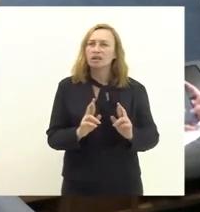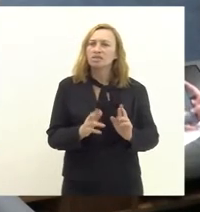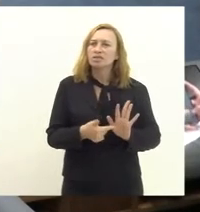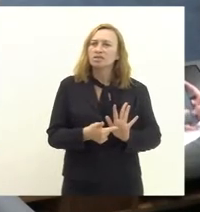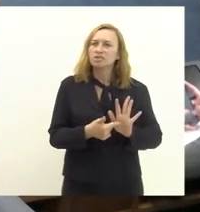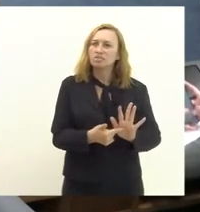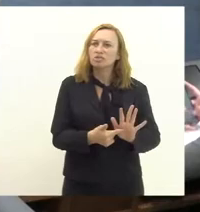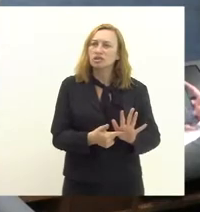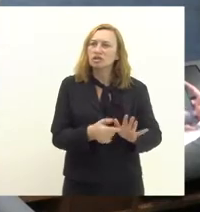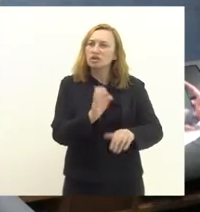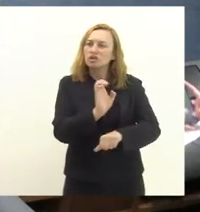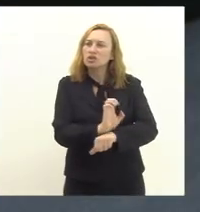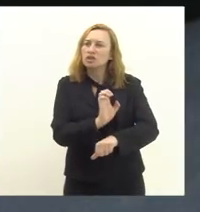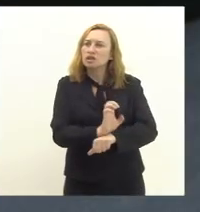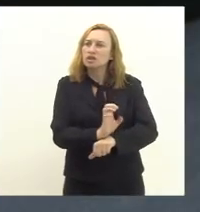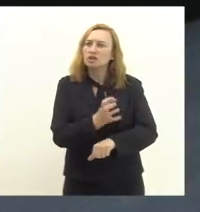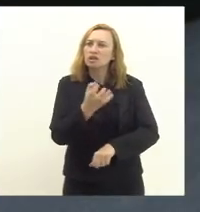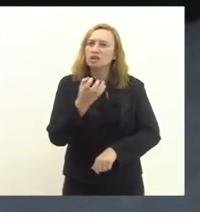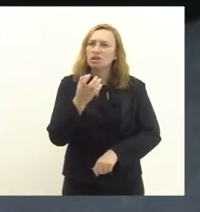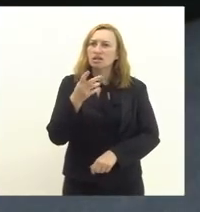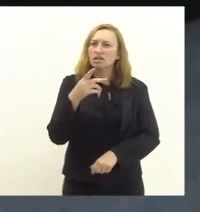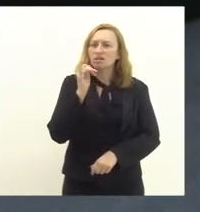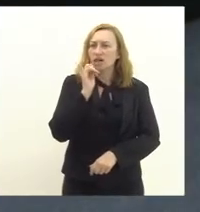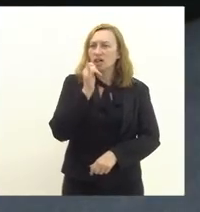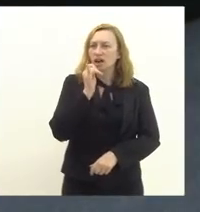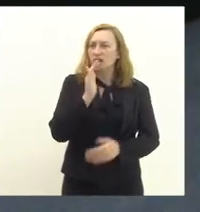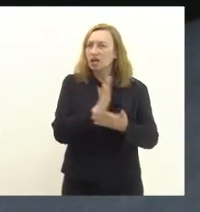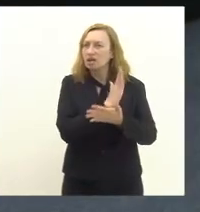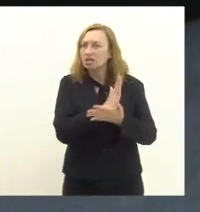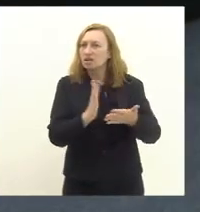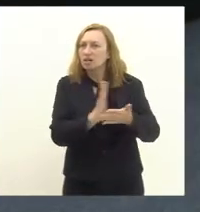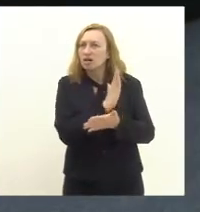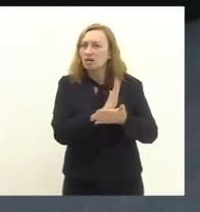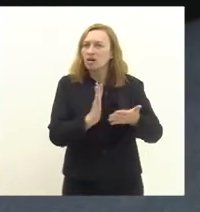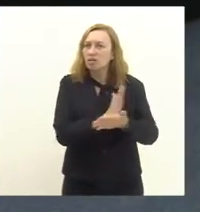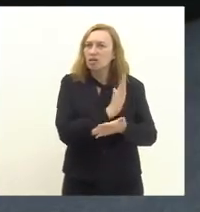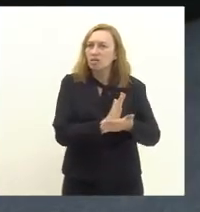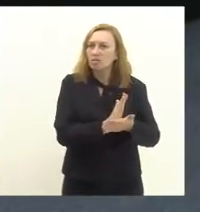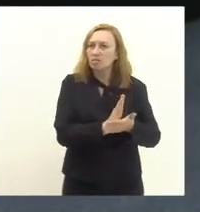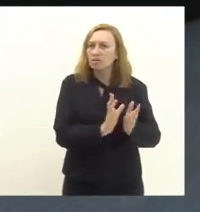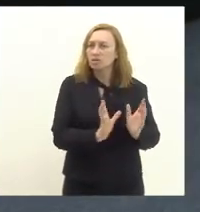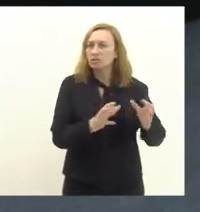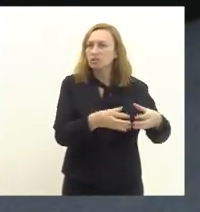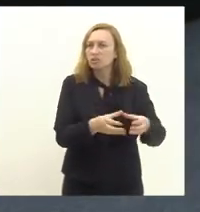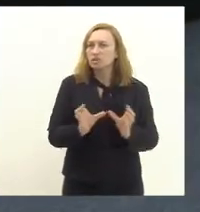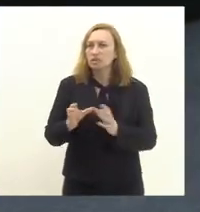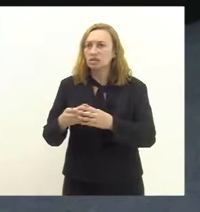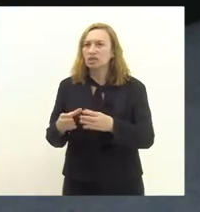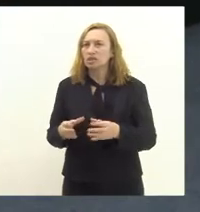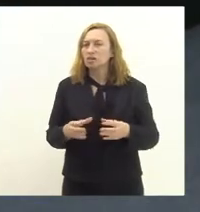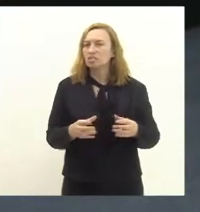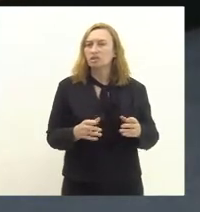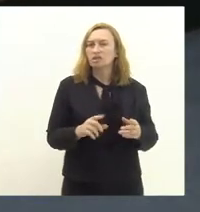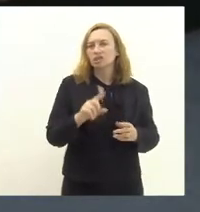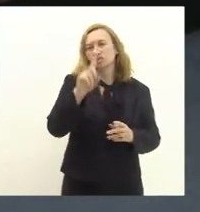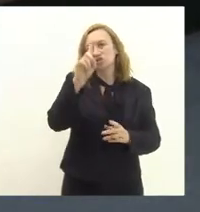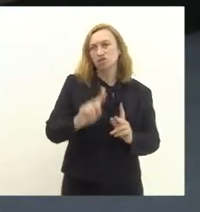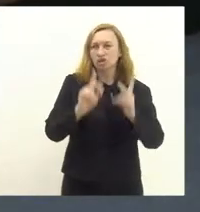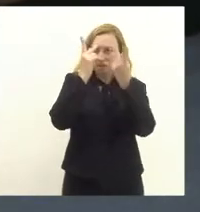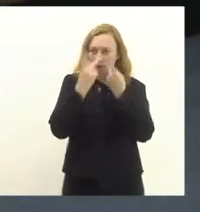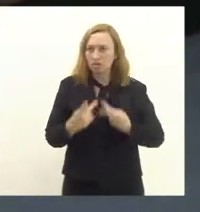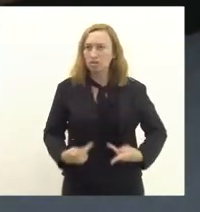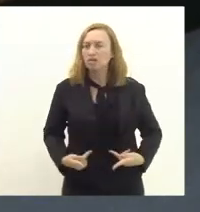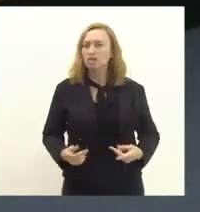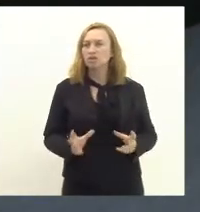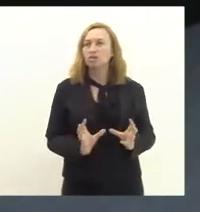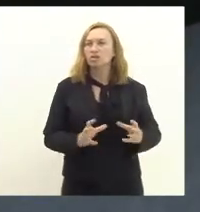nosso Estado. E queria aqui trazer um relato de alguns dos atendimentos que a nossa Comissão de Direitos Humanos faz a